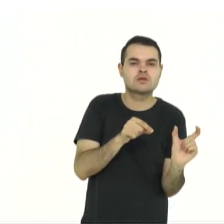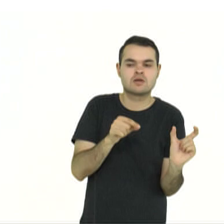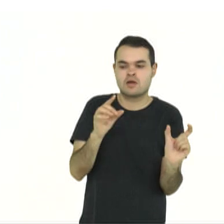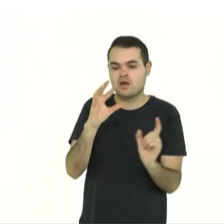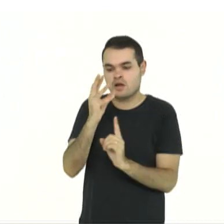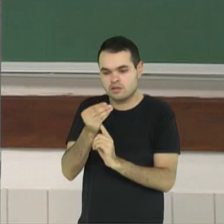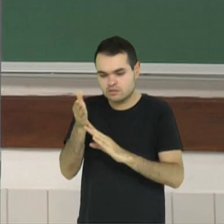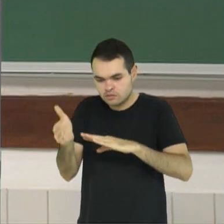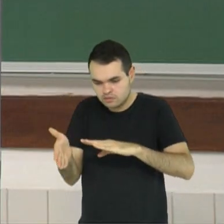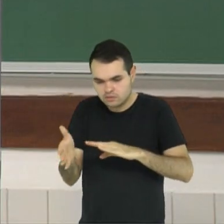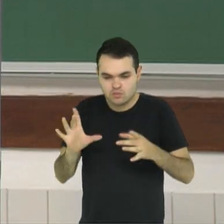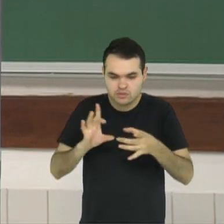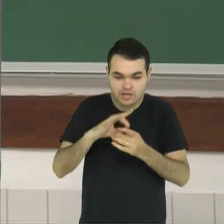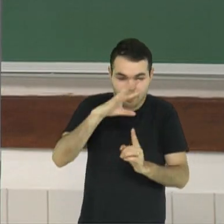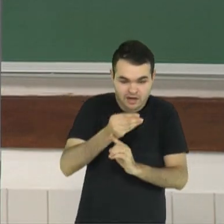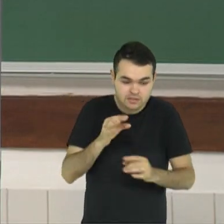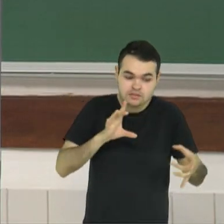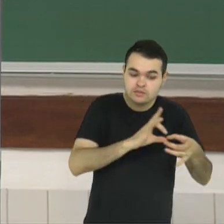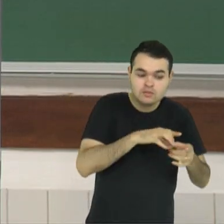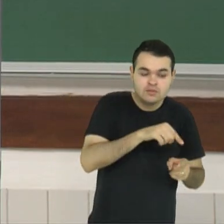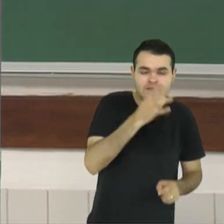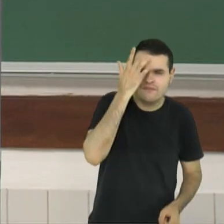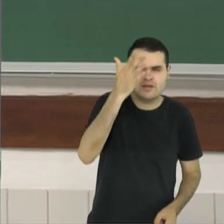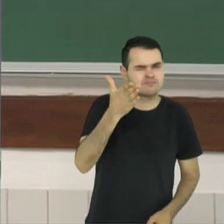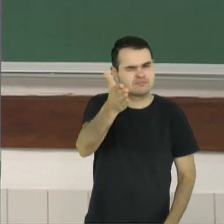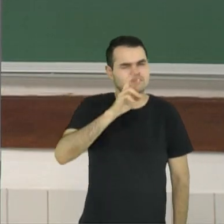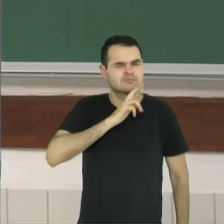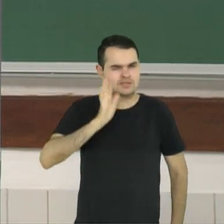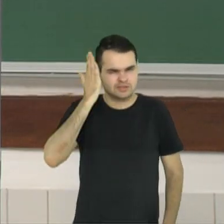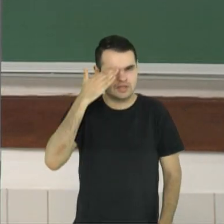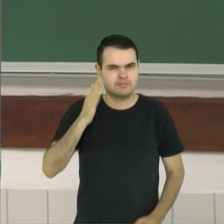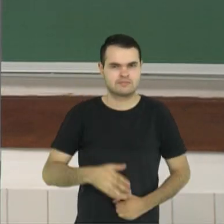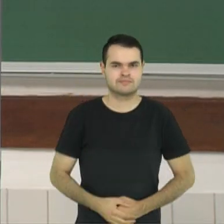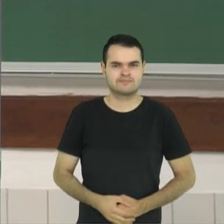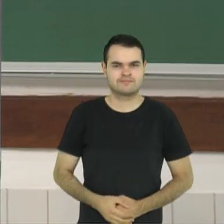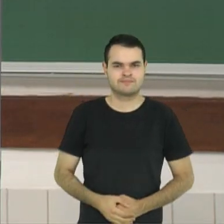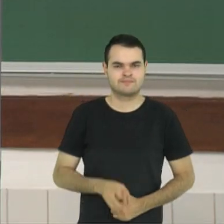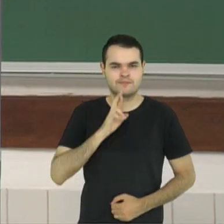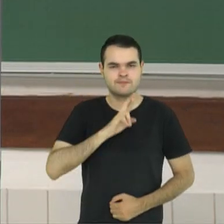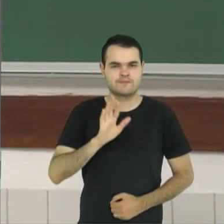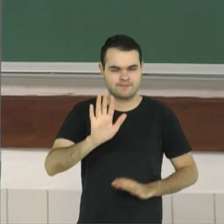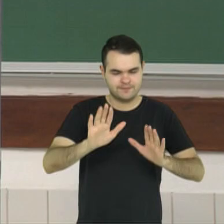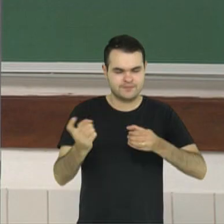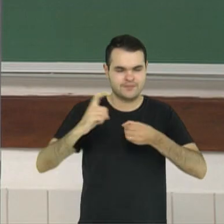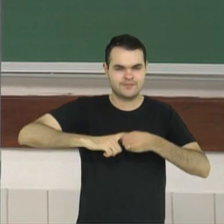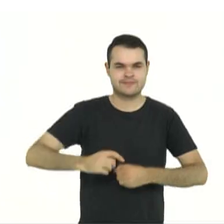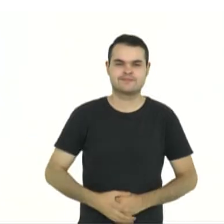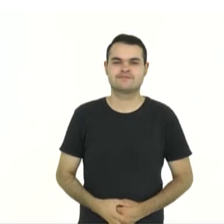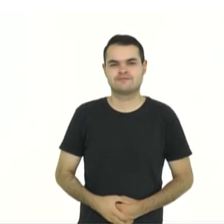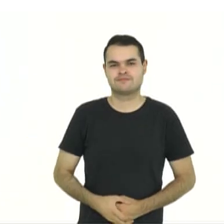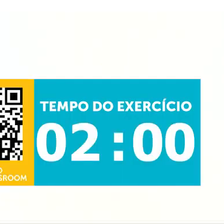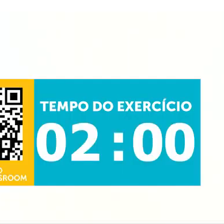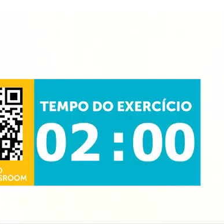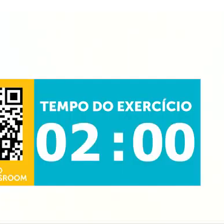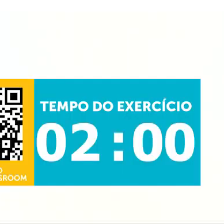a arte e a... Muito fácil. Nem vou responder, que vocês já sabem a resposta. Respondam lá e eu fico aguardando.